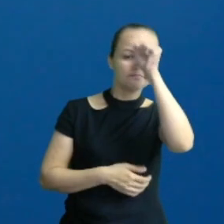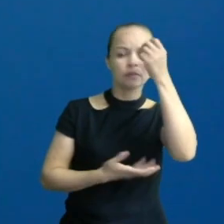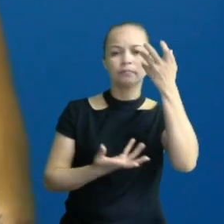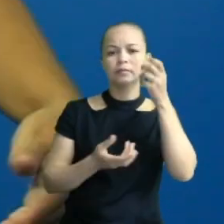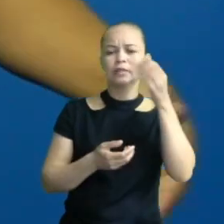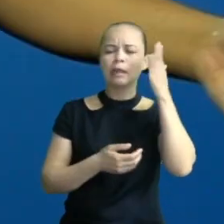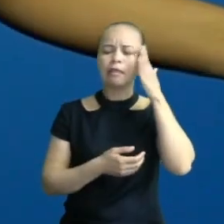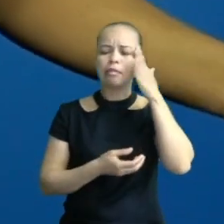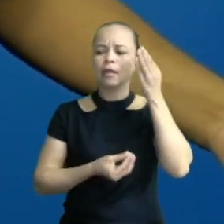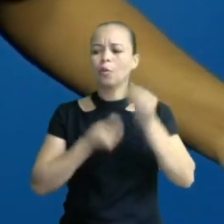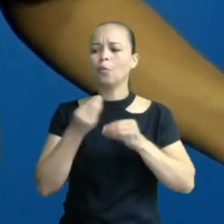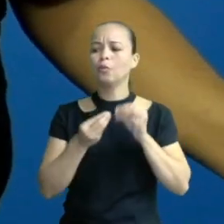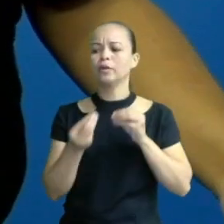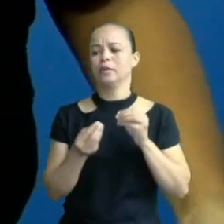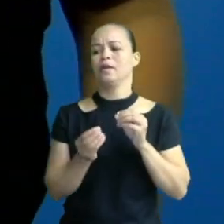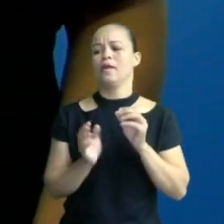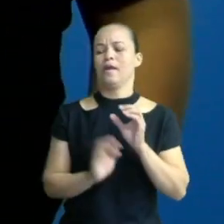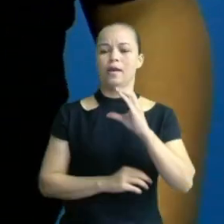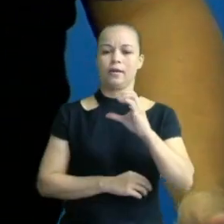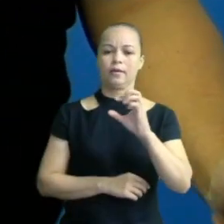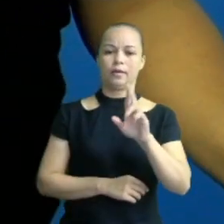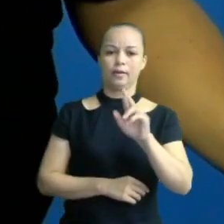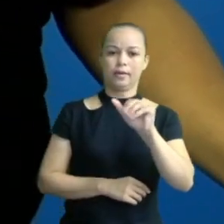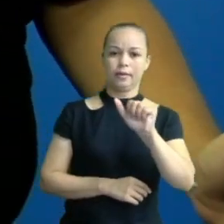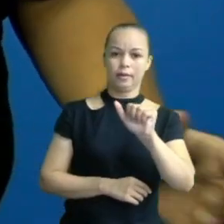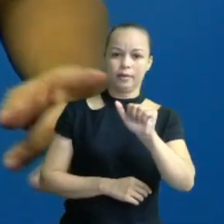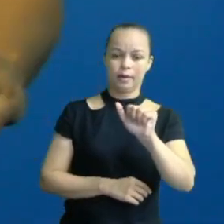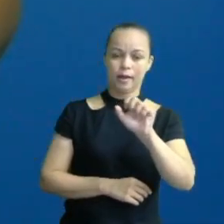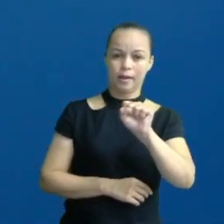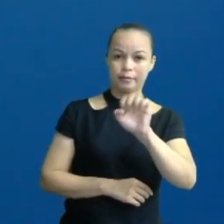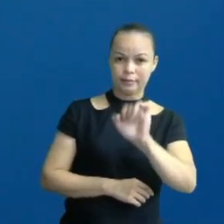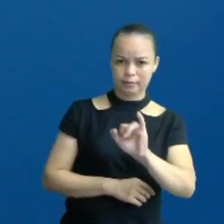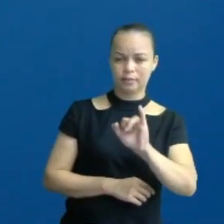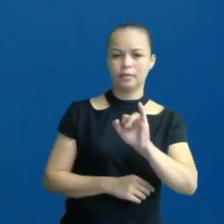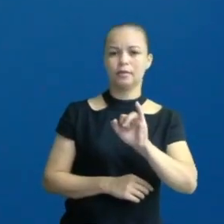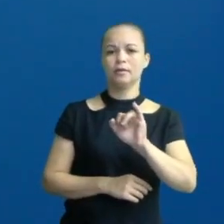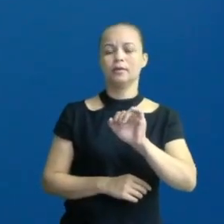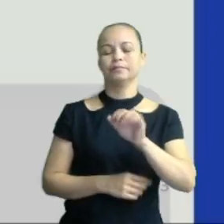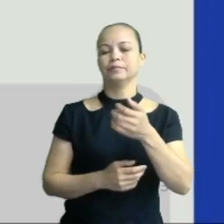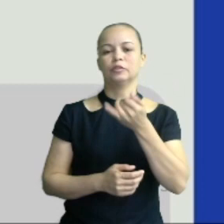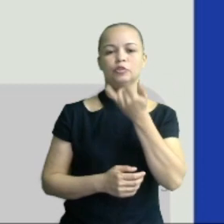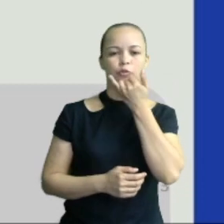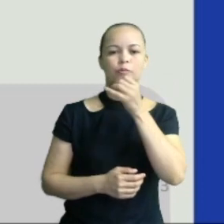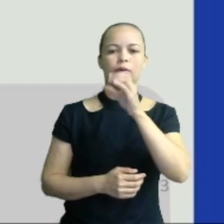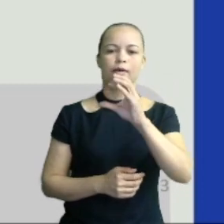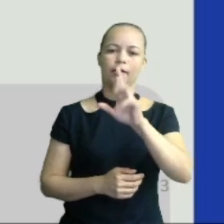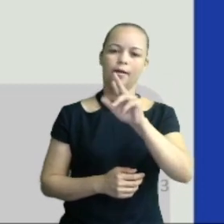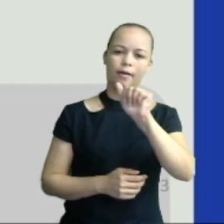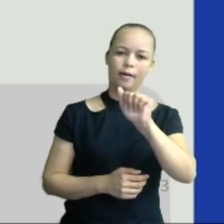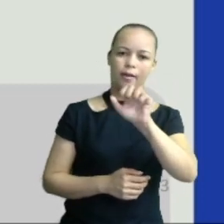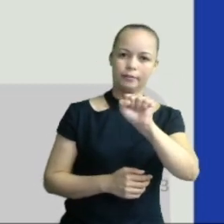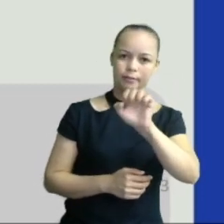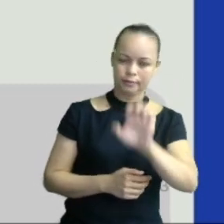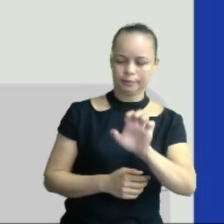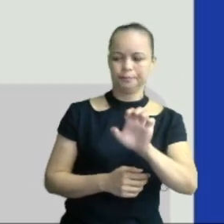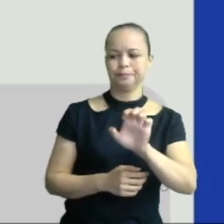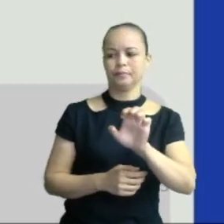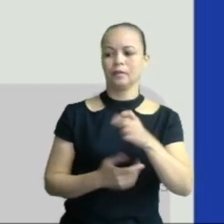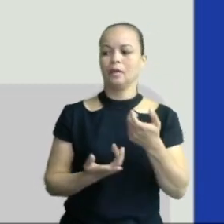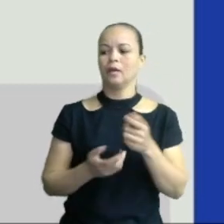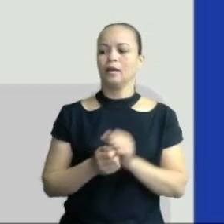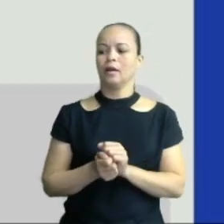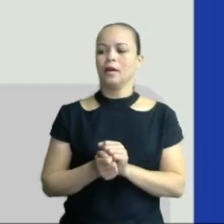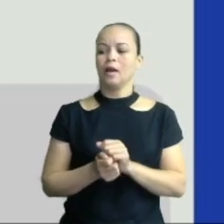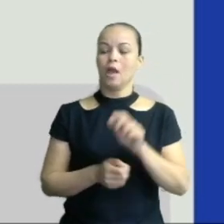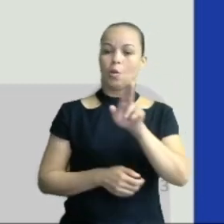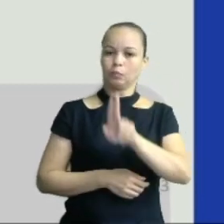professor? Vamos definir o que é a crase para a gente tomar rumo em nosso conteúdo. Põe na tela para a gente ver. Crase